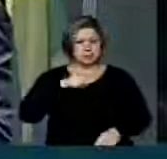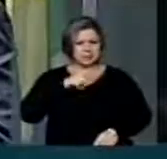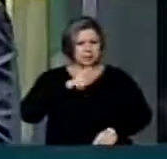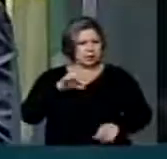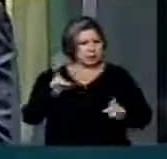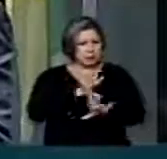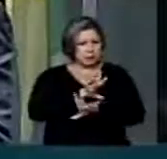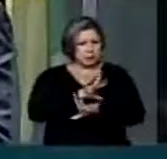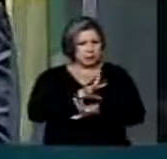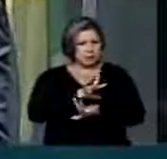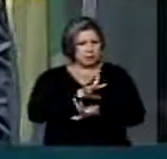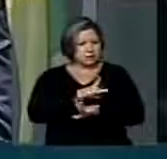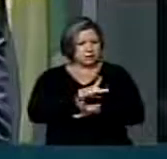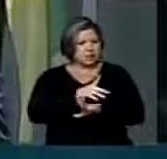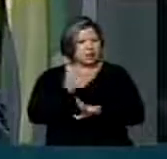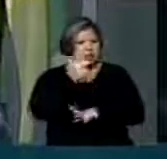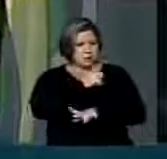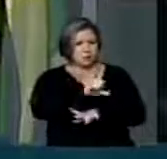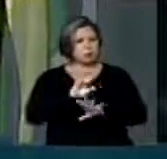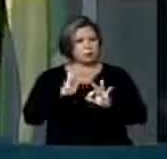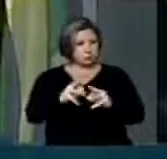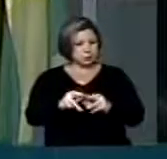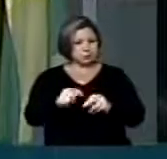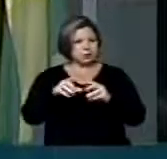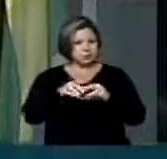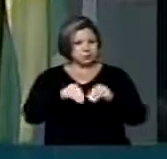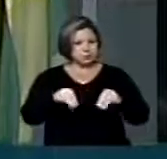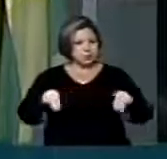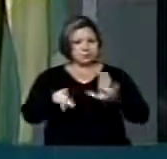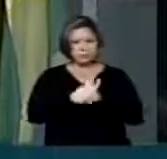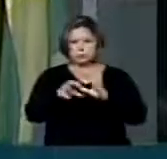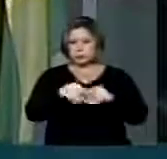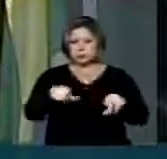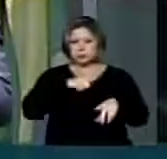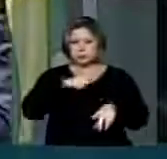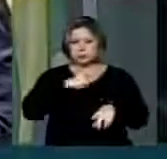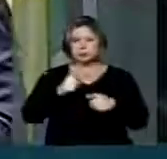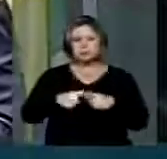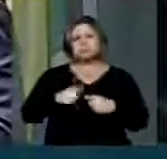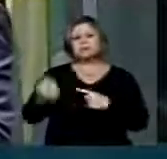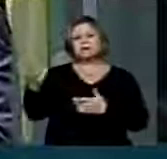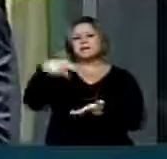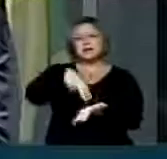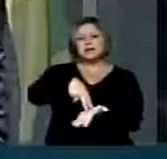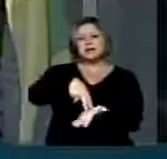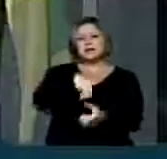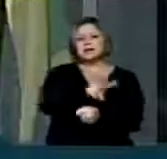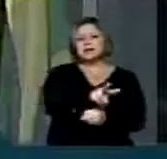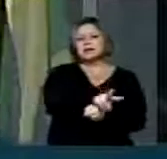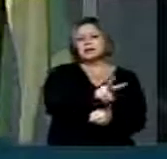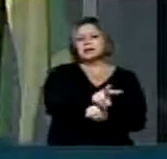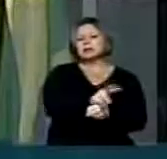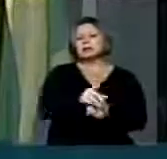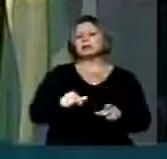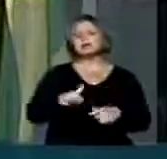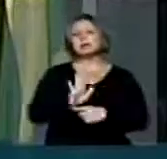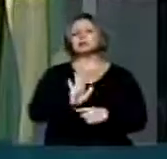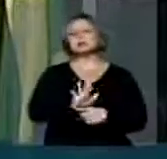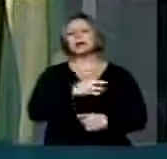pagos, recebendo tantos recursos, por que não vem a público defender a roupa do